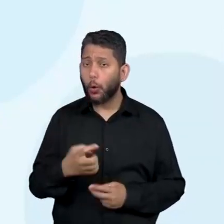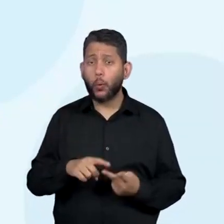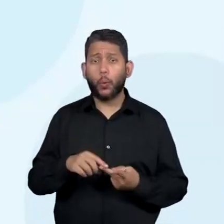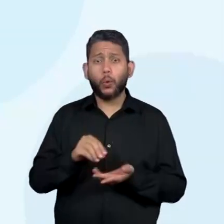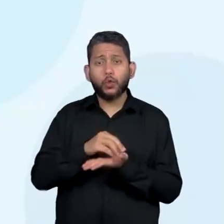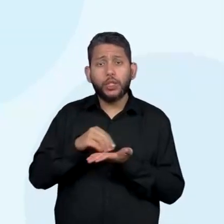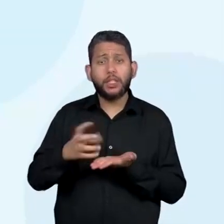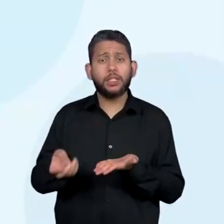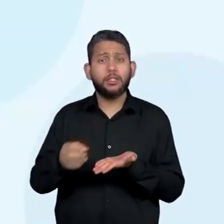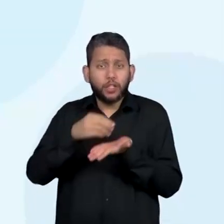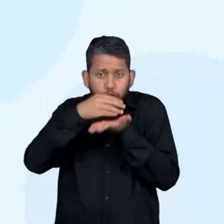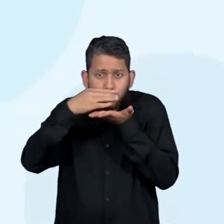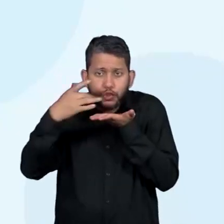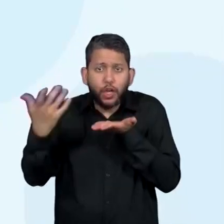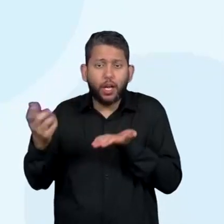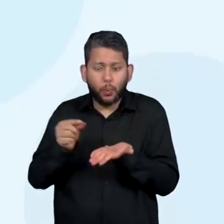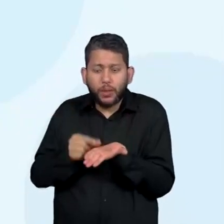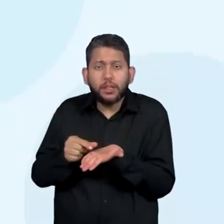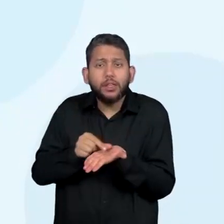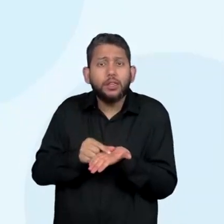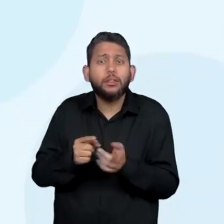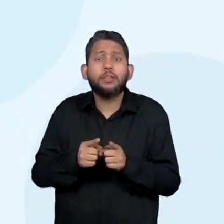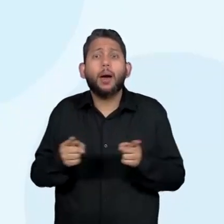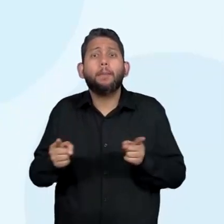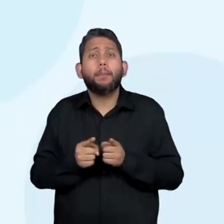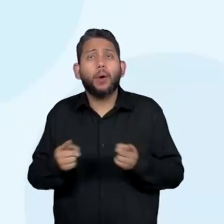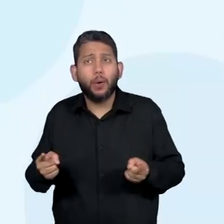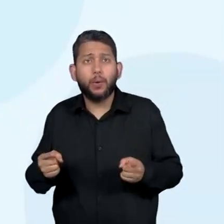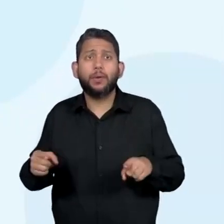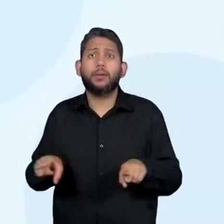textura, cheiro, tamanho das partículas e